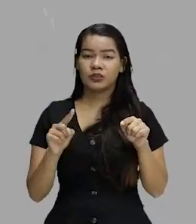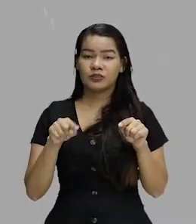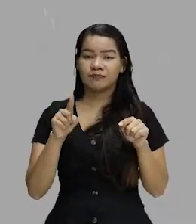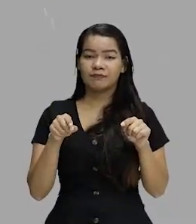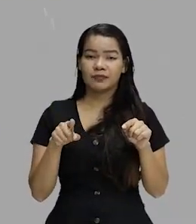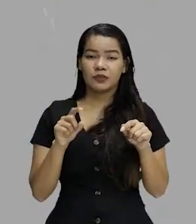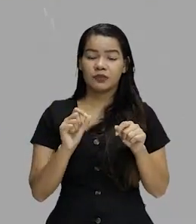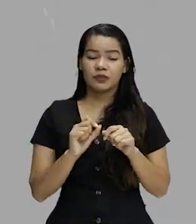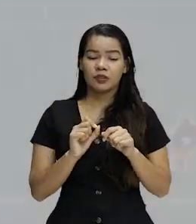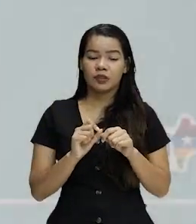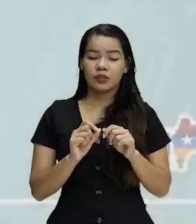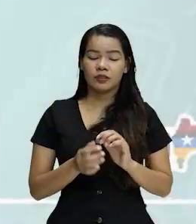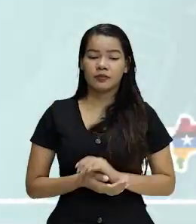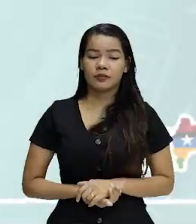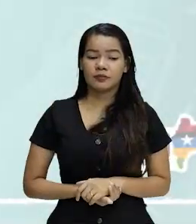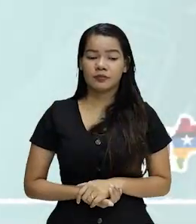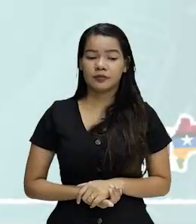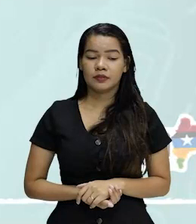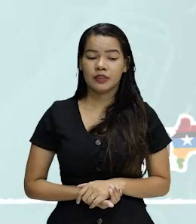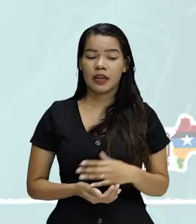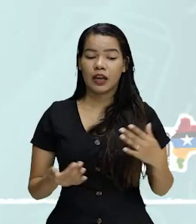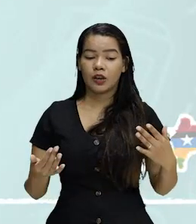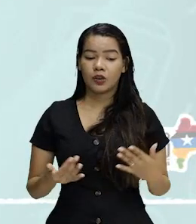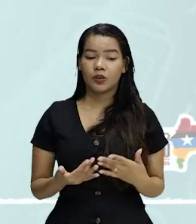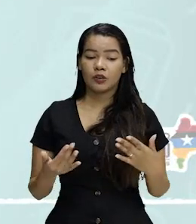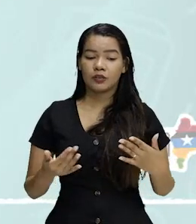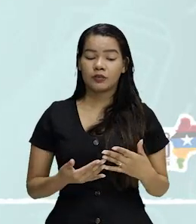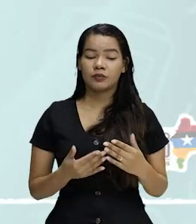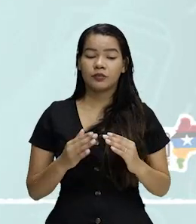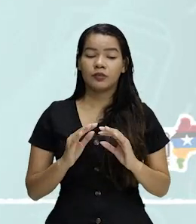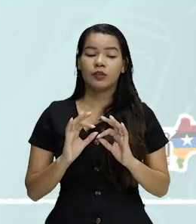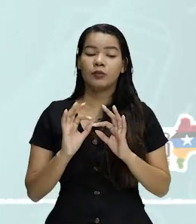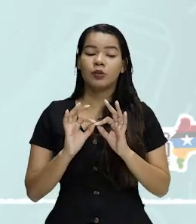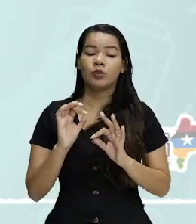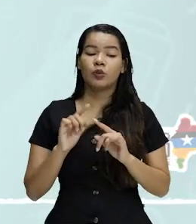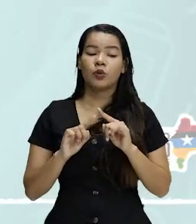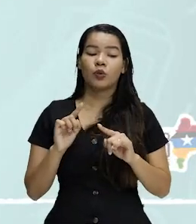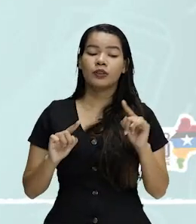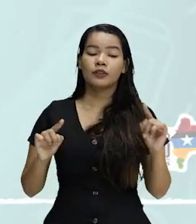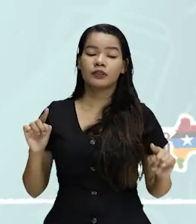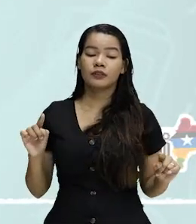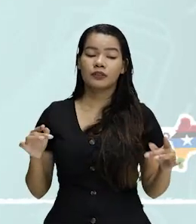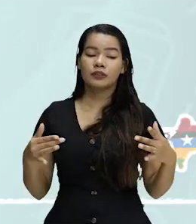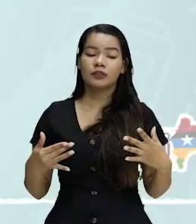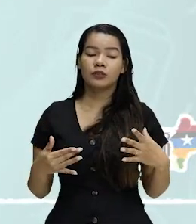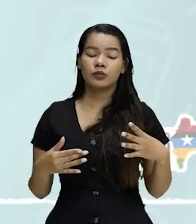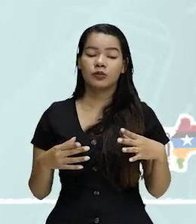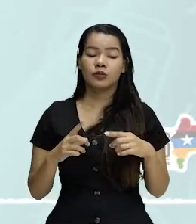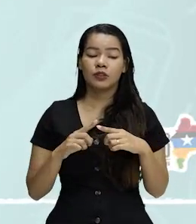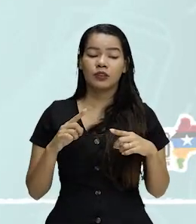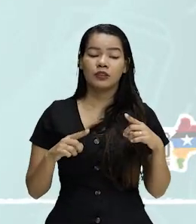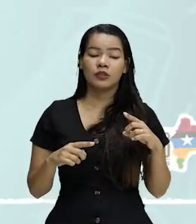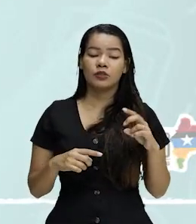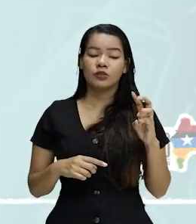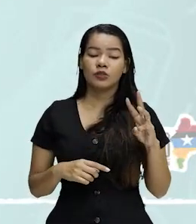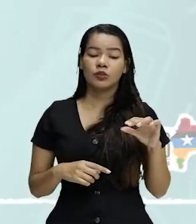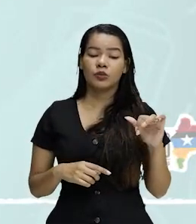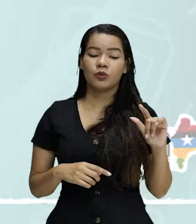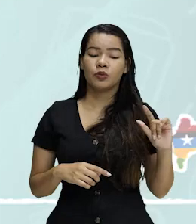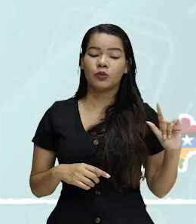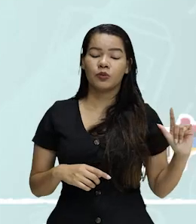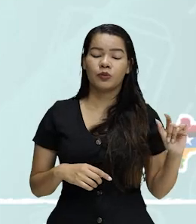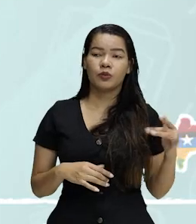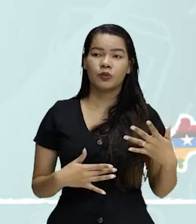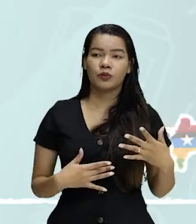final do questionamento. Formas contraídas, como eu prometi. Contração de will, que é quando você contrai, por